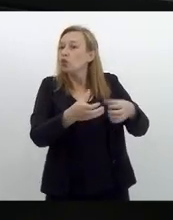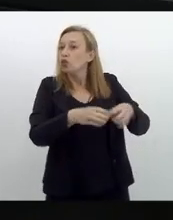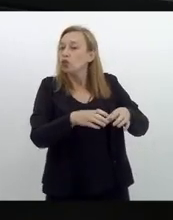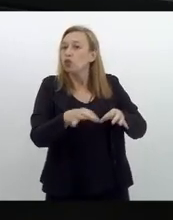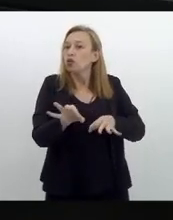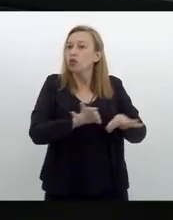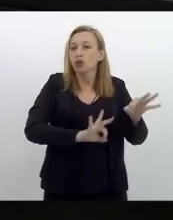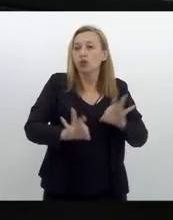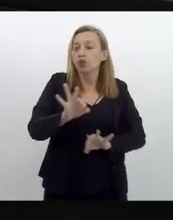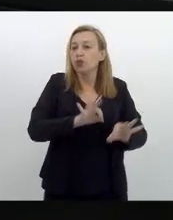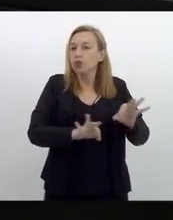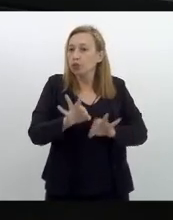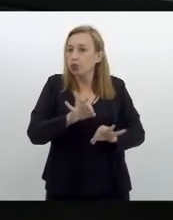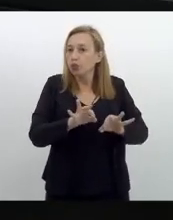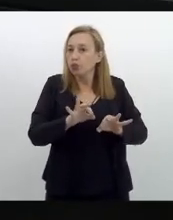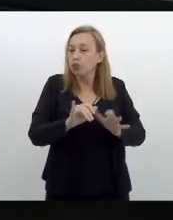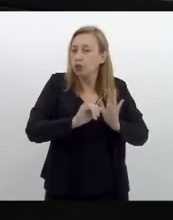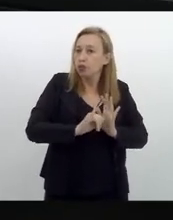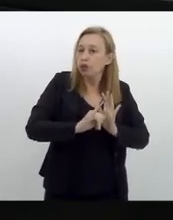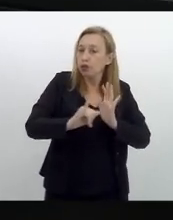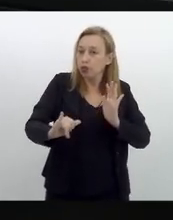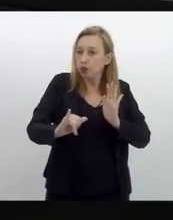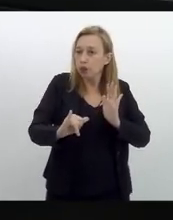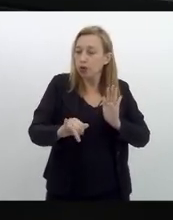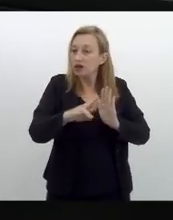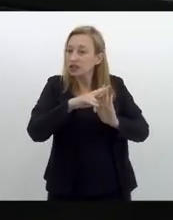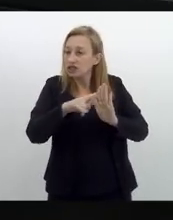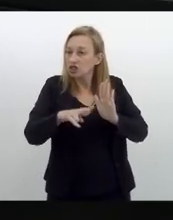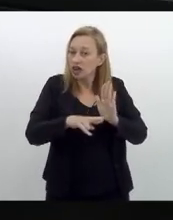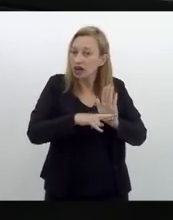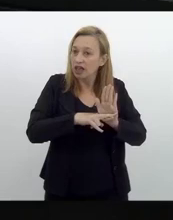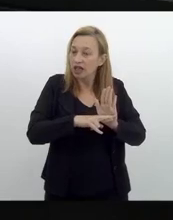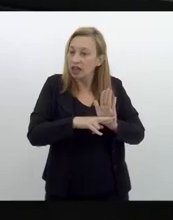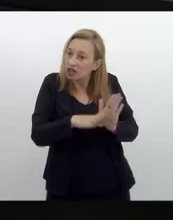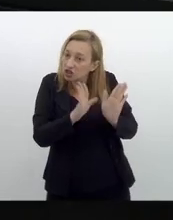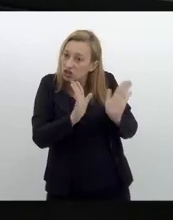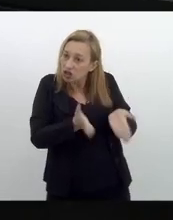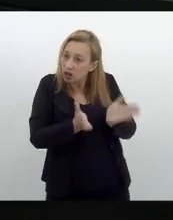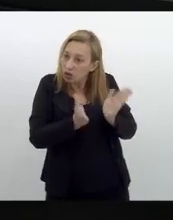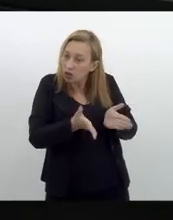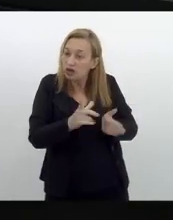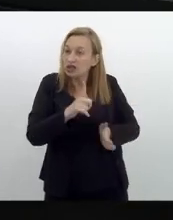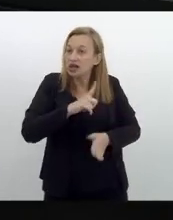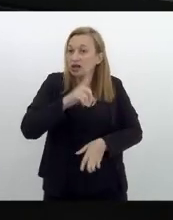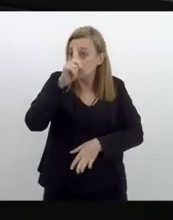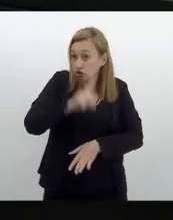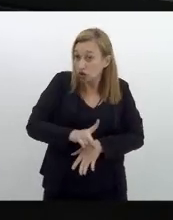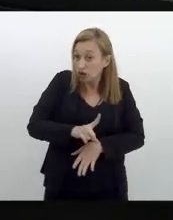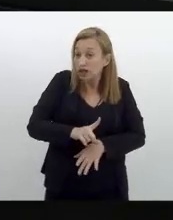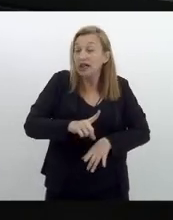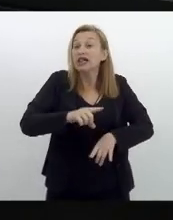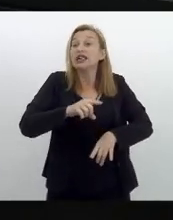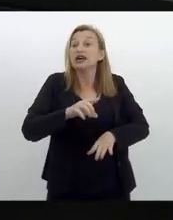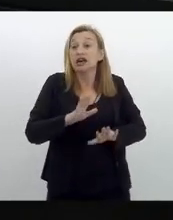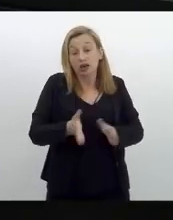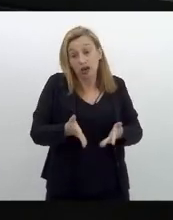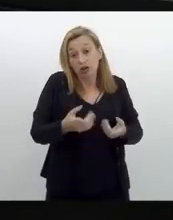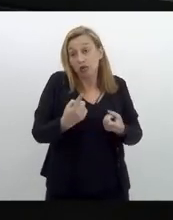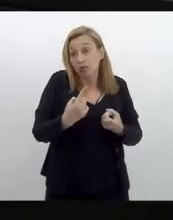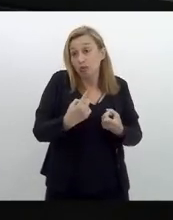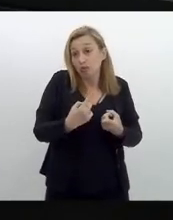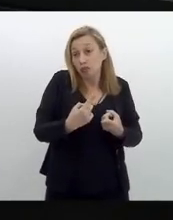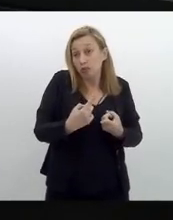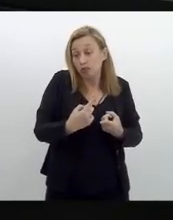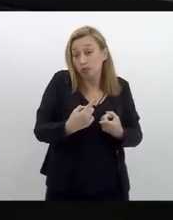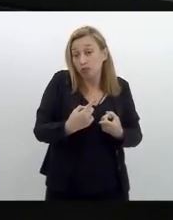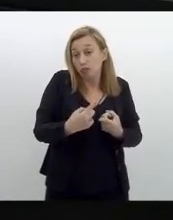elaborado e foi publicado nas regras atuais, eles terão direito. Porque, na realidade, pessoa,